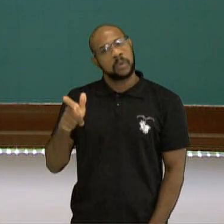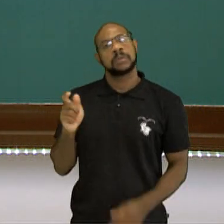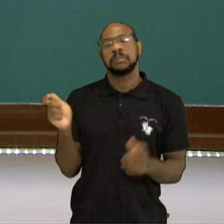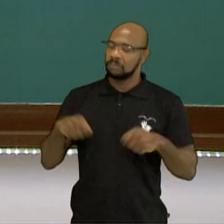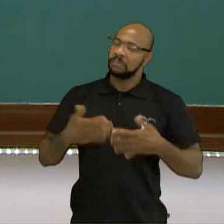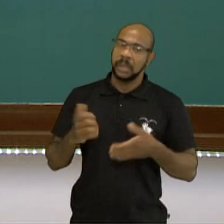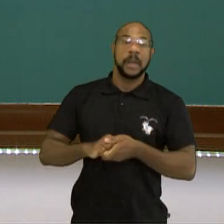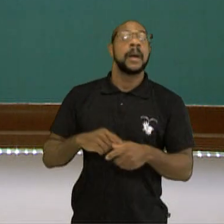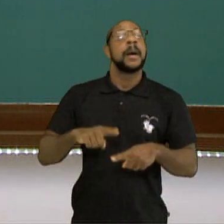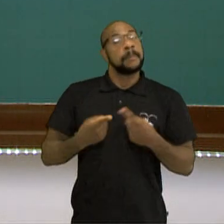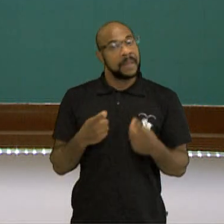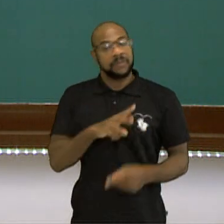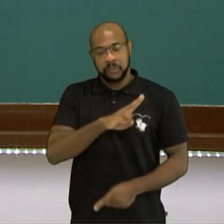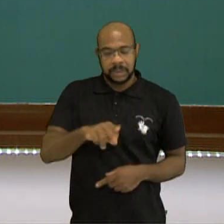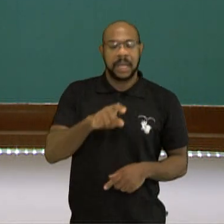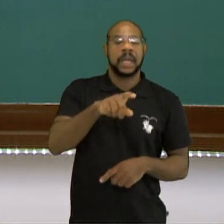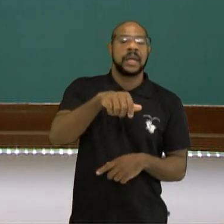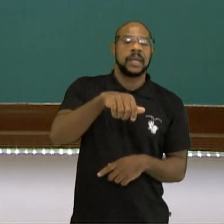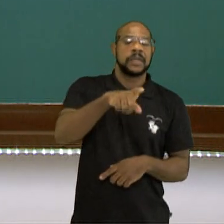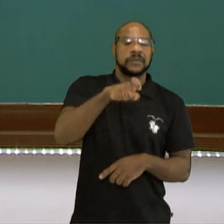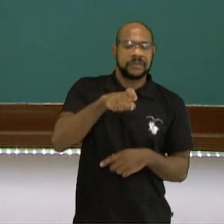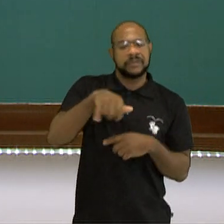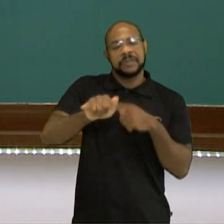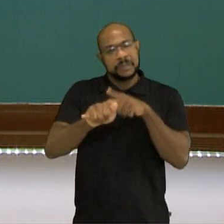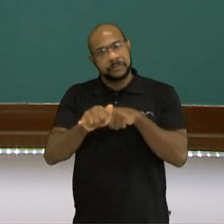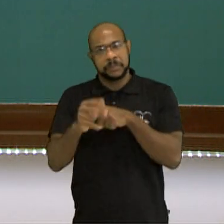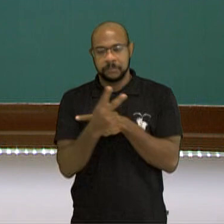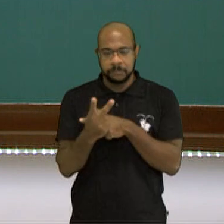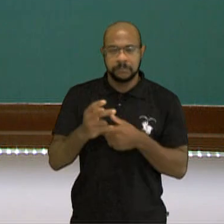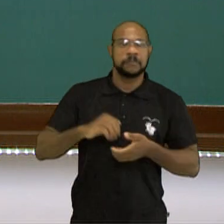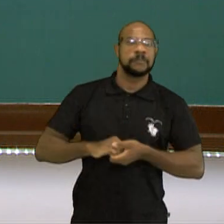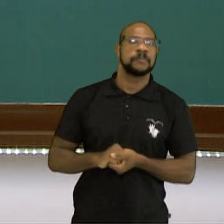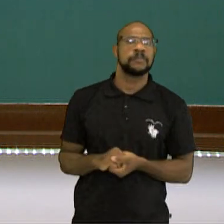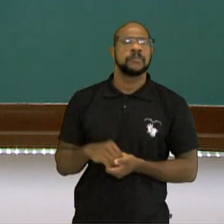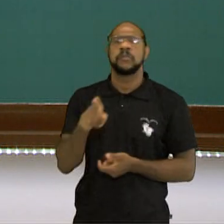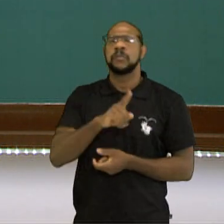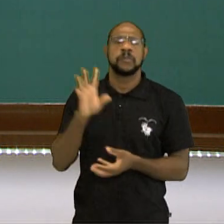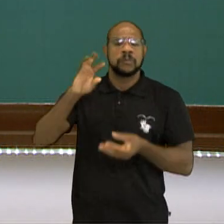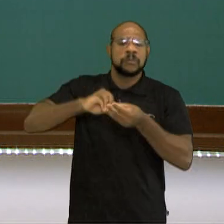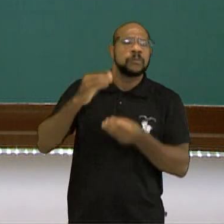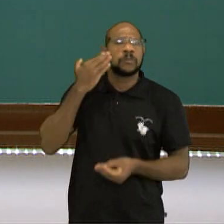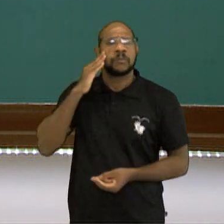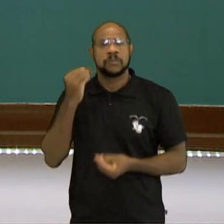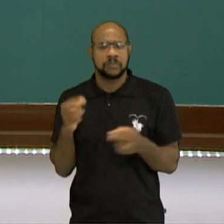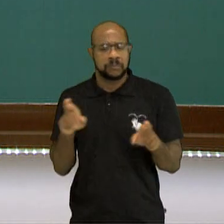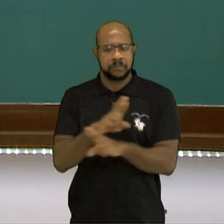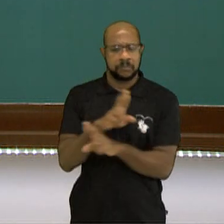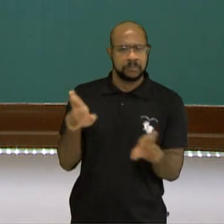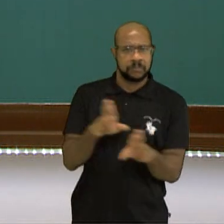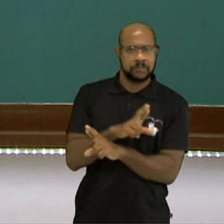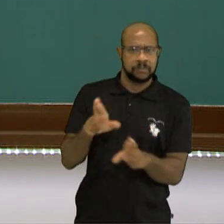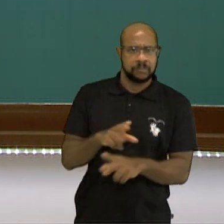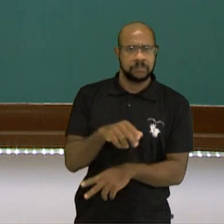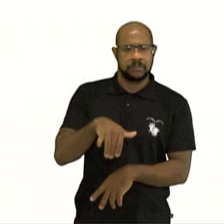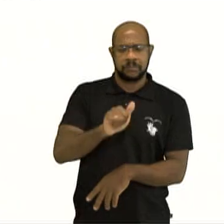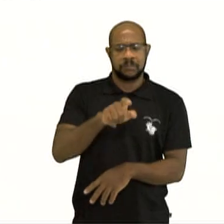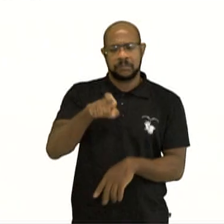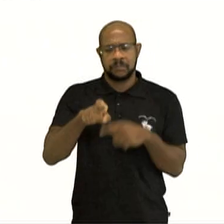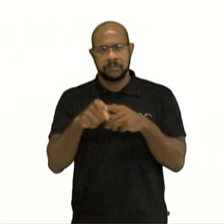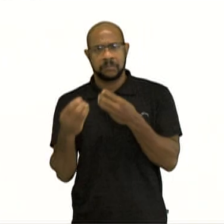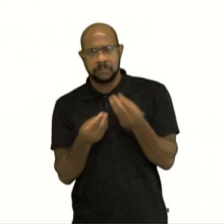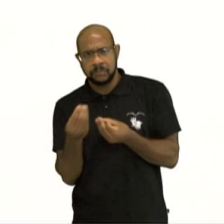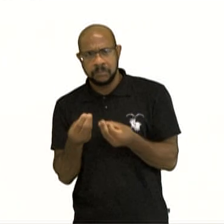nós vamos trabalhar mais com X e Y, tá bom? Você compreende a relação entre as duas variáveis de uma